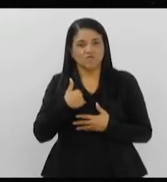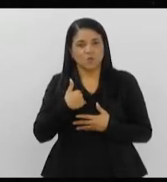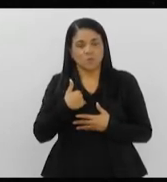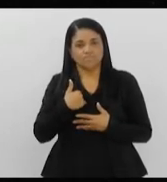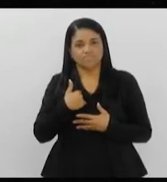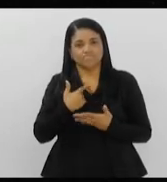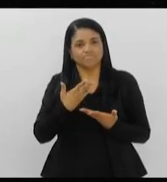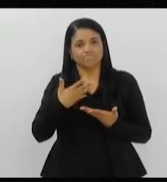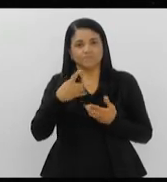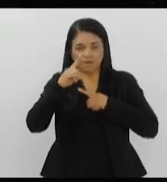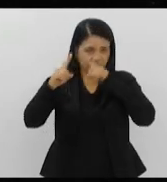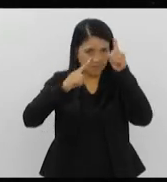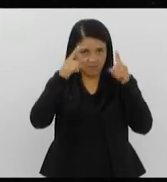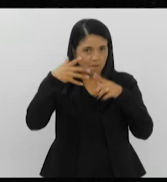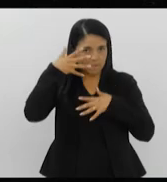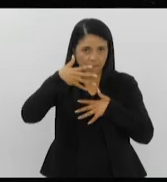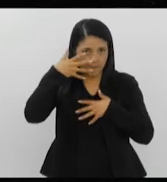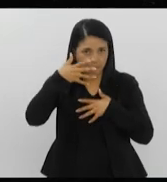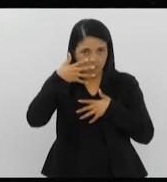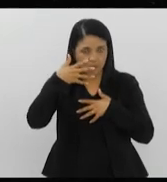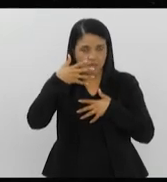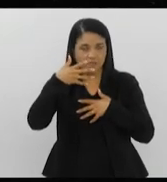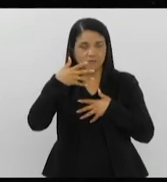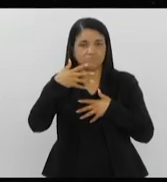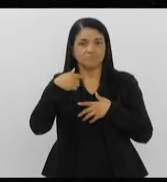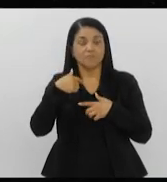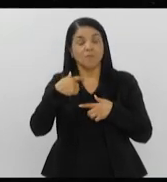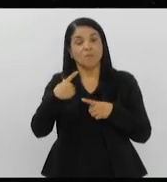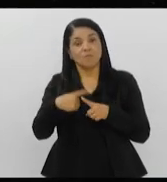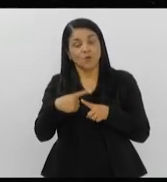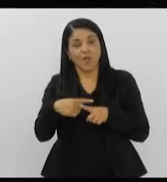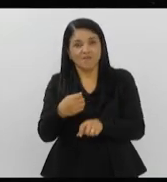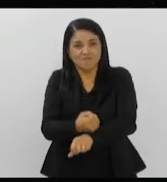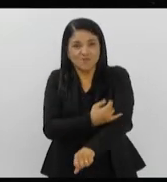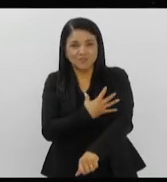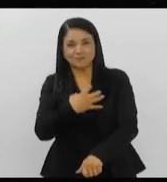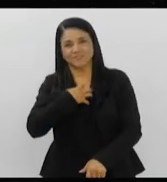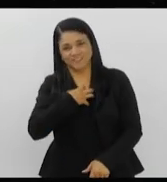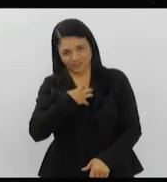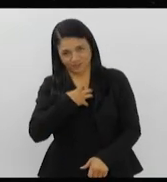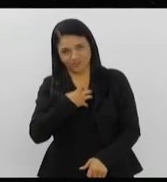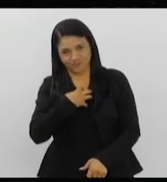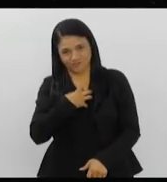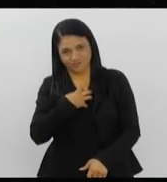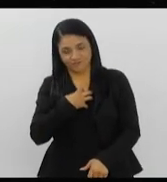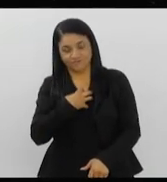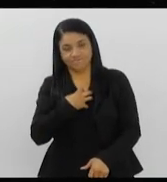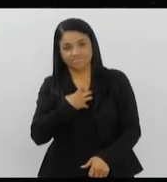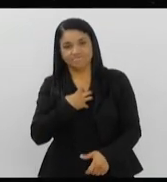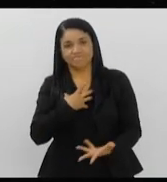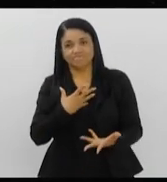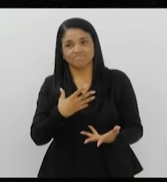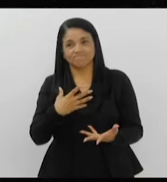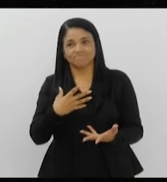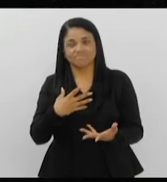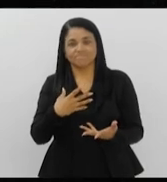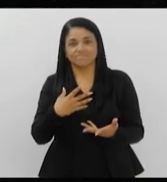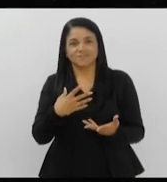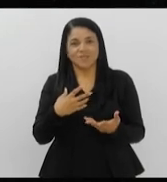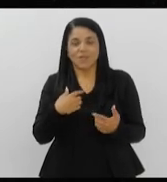improviso para não ficar a mercê das emoções eu não vou fazer a mesma